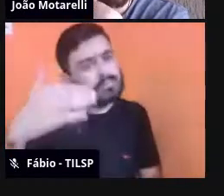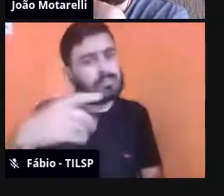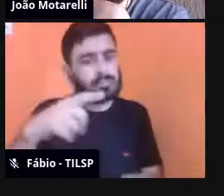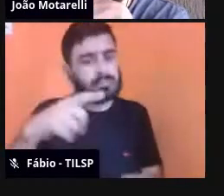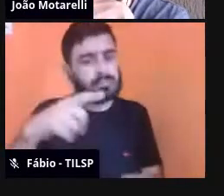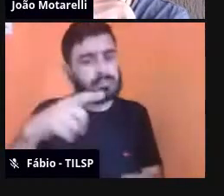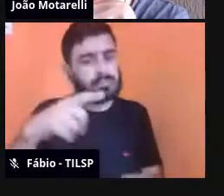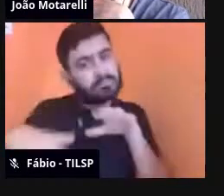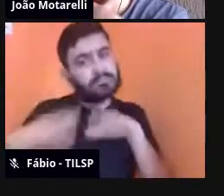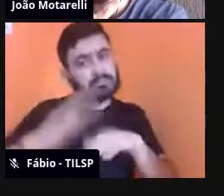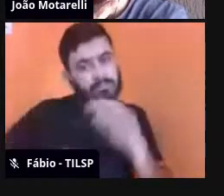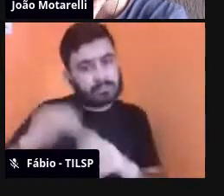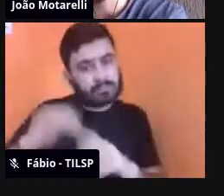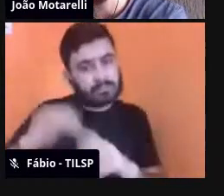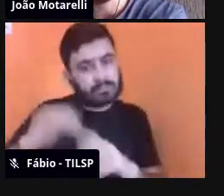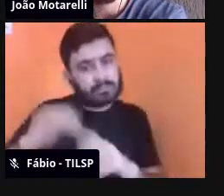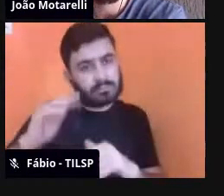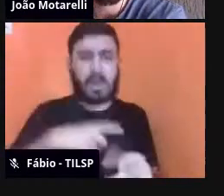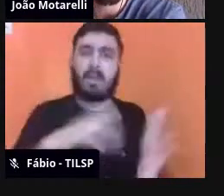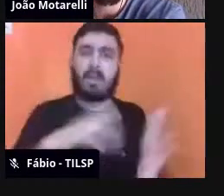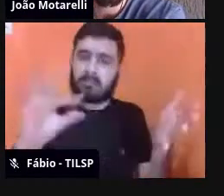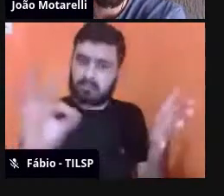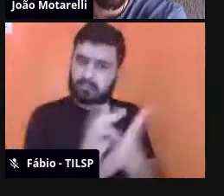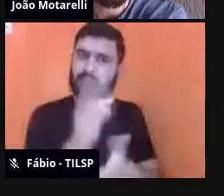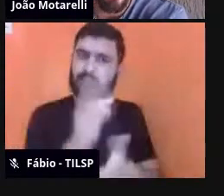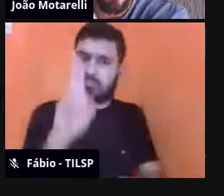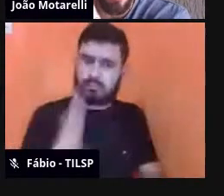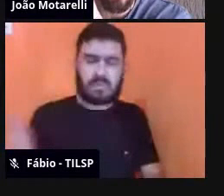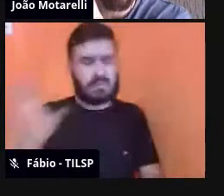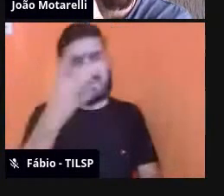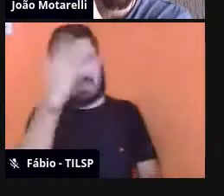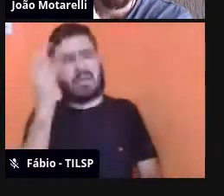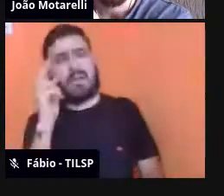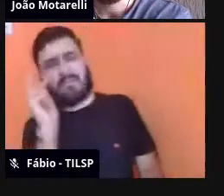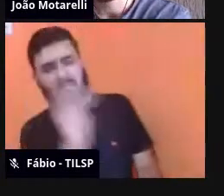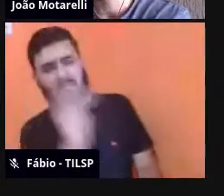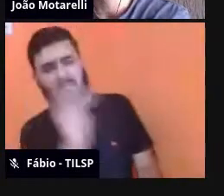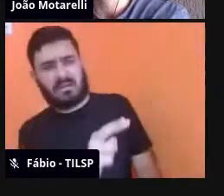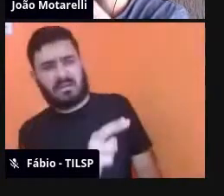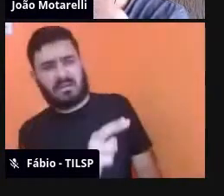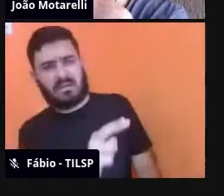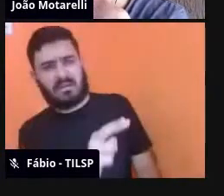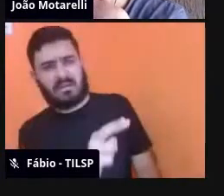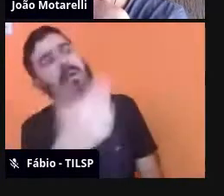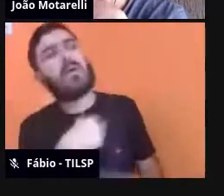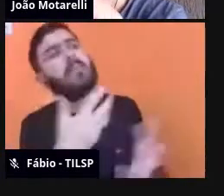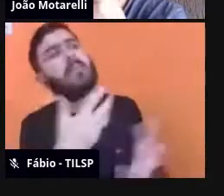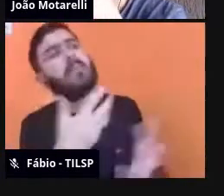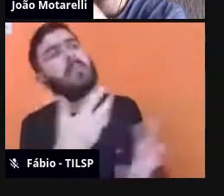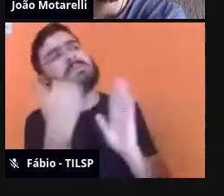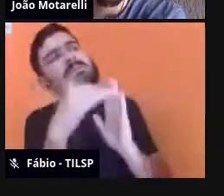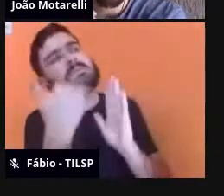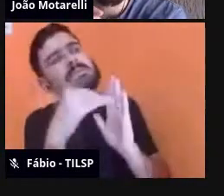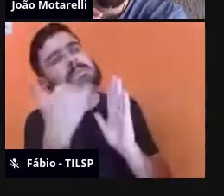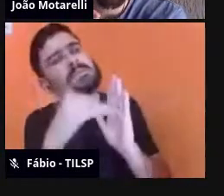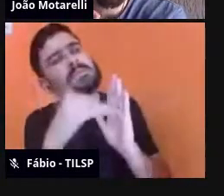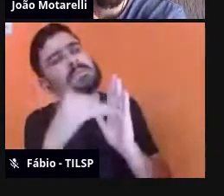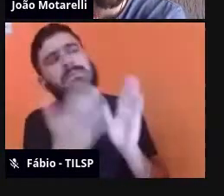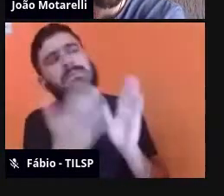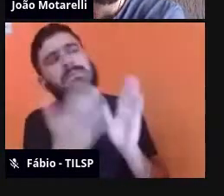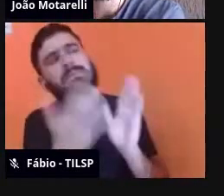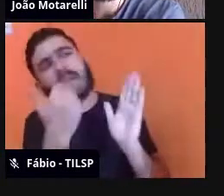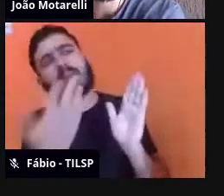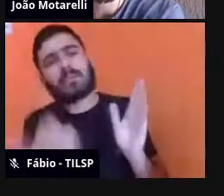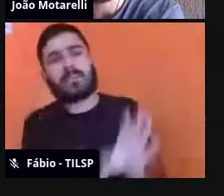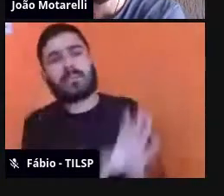na faculdade, a pessoa já olha para a gente e já pede uma dieta. Ou a gente vai servir o nosso prato e a